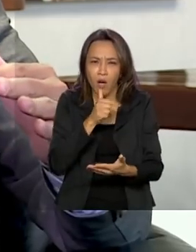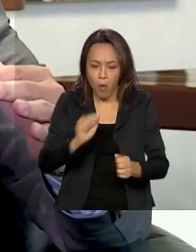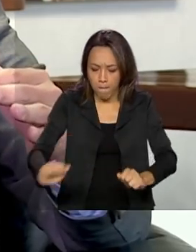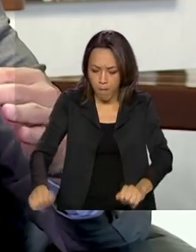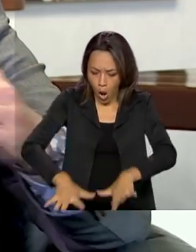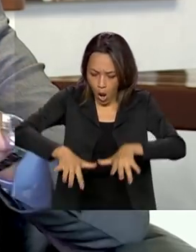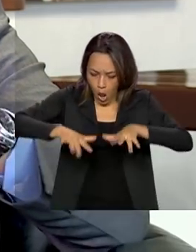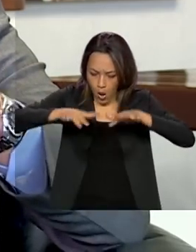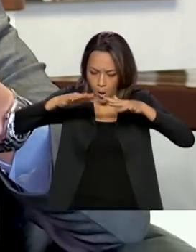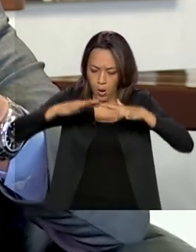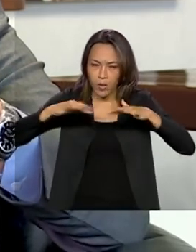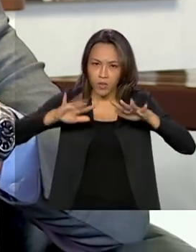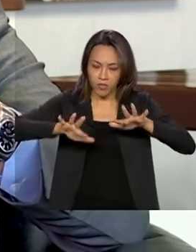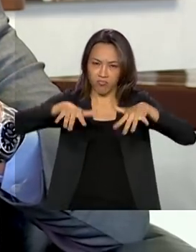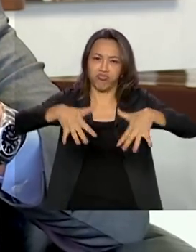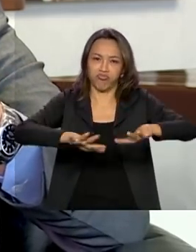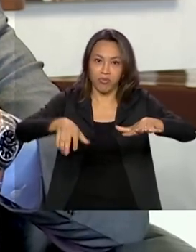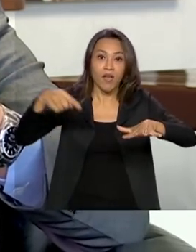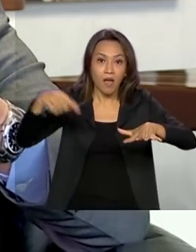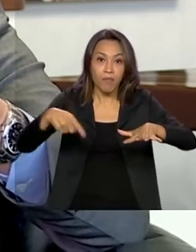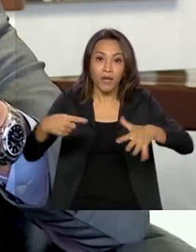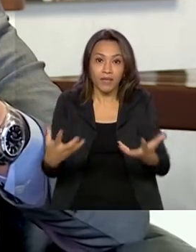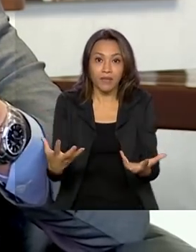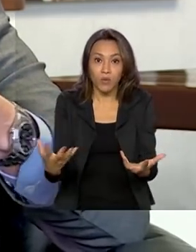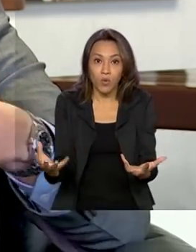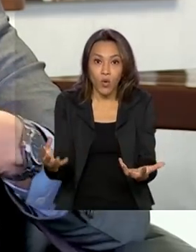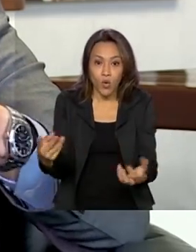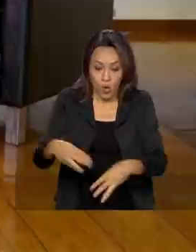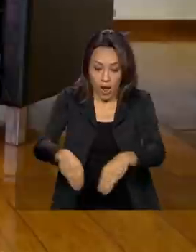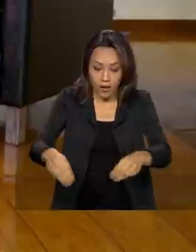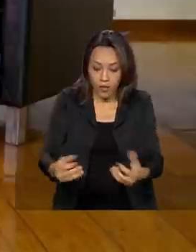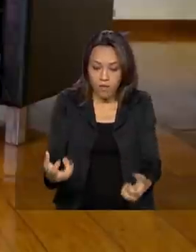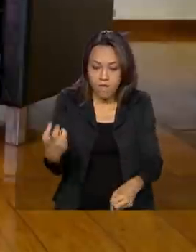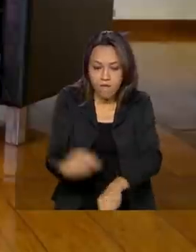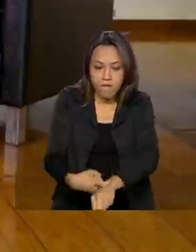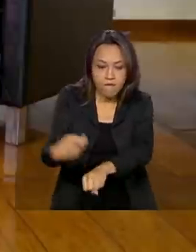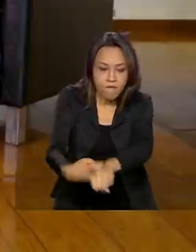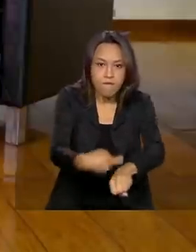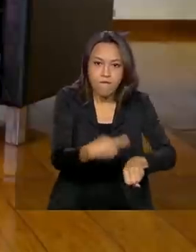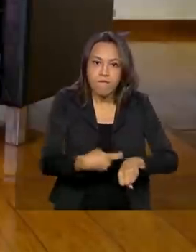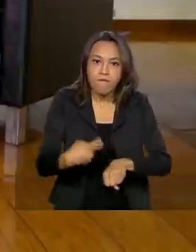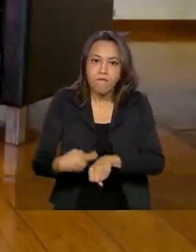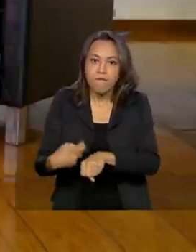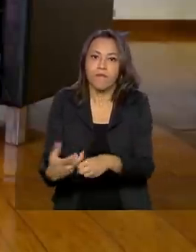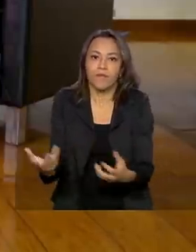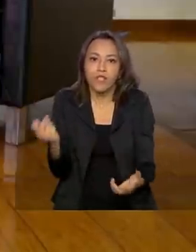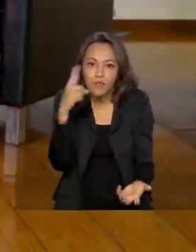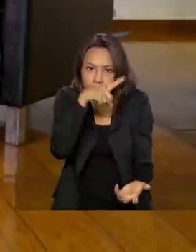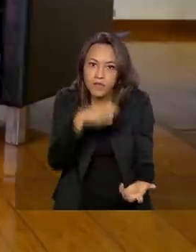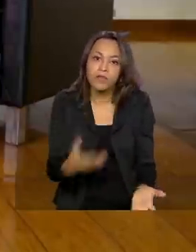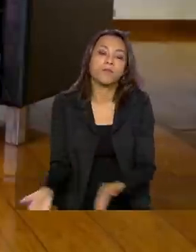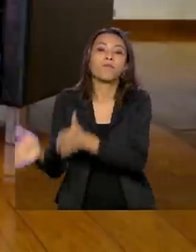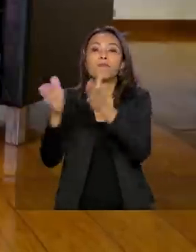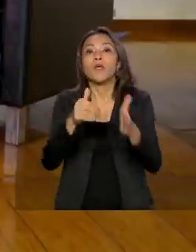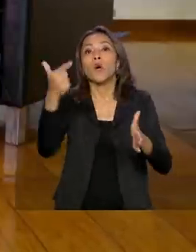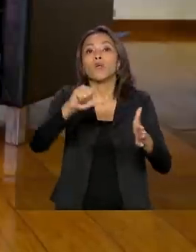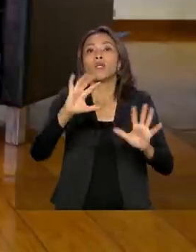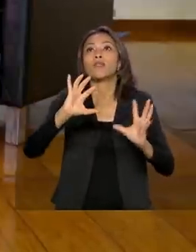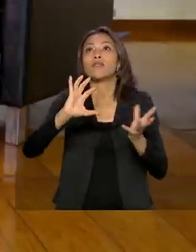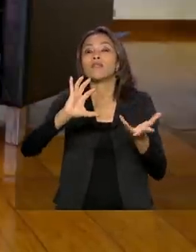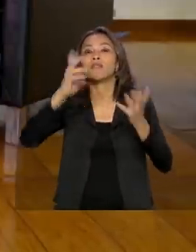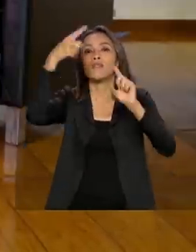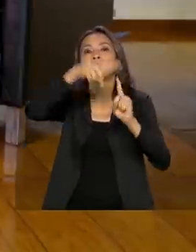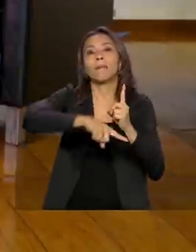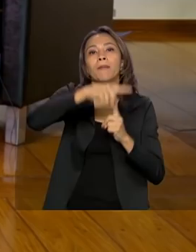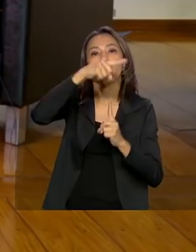muito impermeabilizado. Essas áreas verdes ajudam nisso. Melhoram a sensação de temperatura, porque as sombras, árvores, enfim, dentro